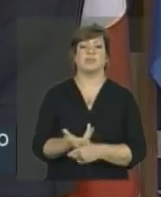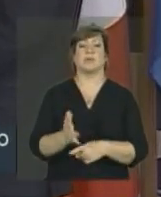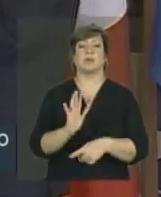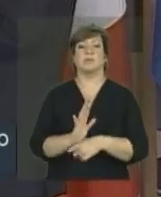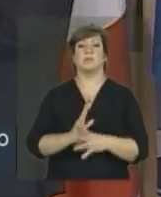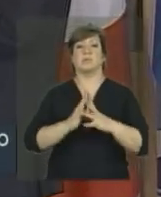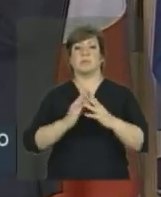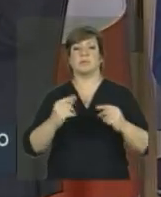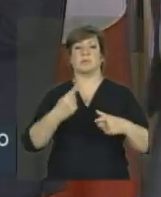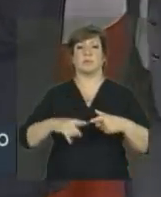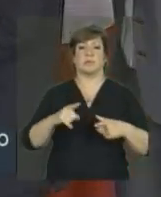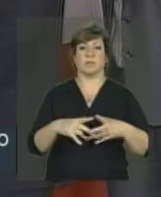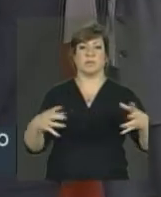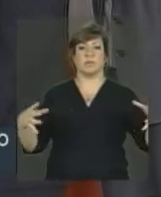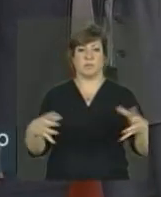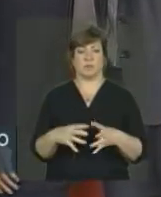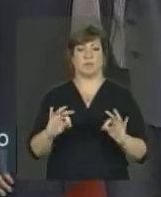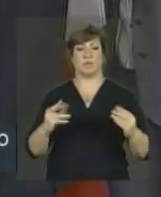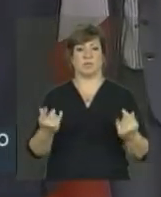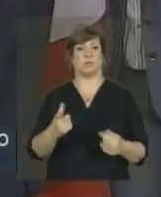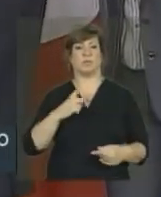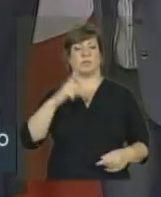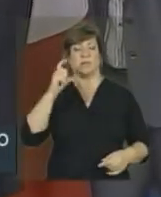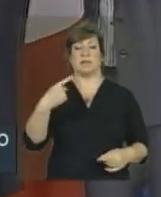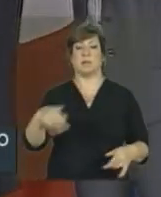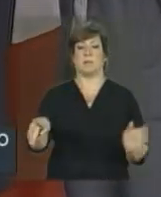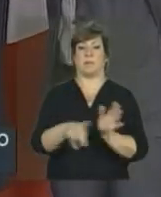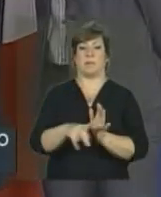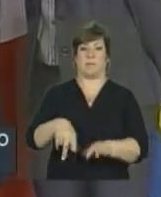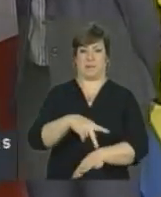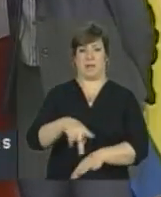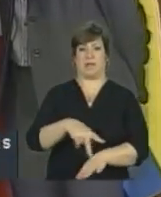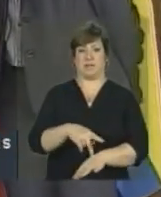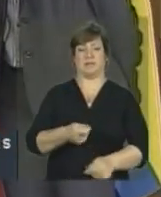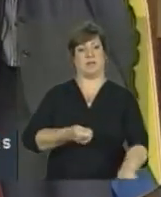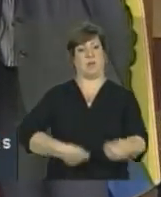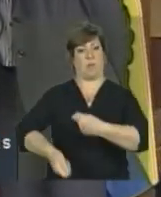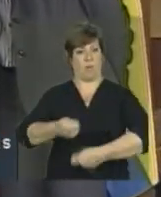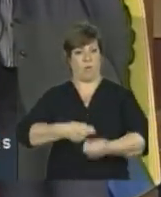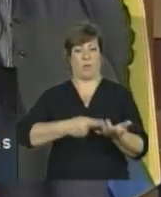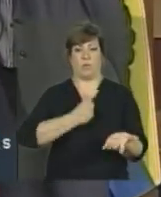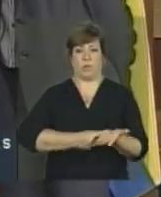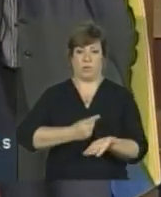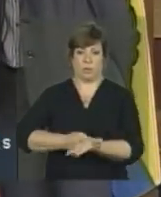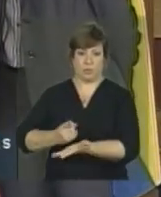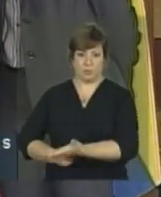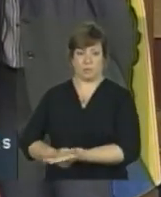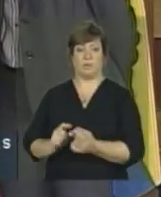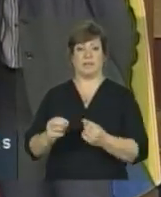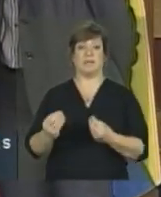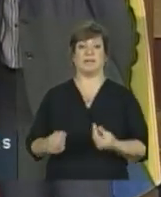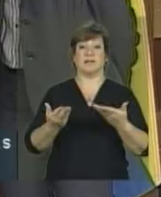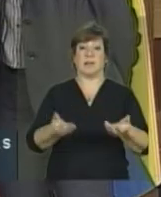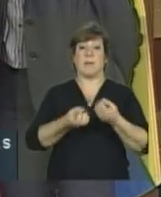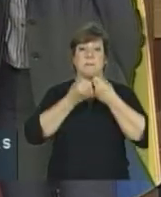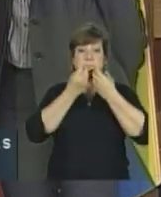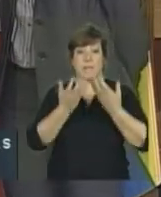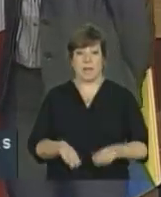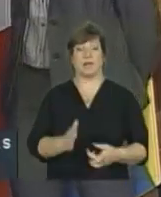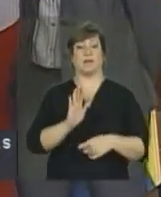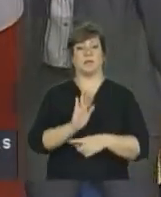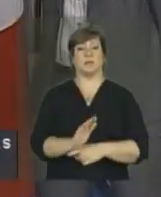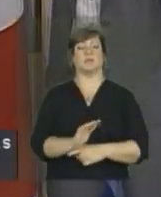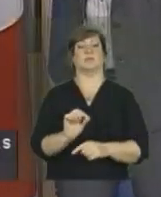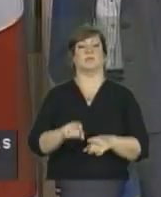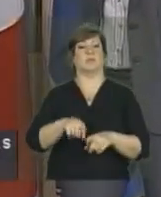buscar soluções para os conflitos envolvendo os interesses do seu país, negociar acordos que tragam